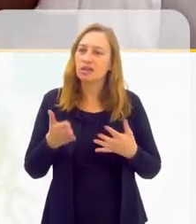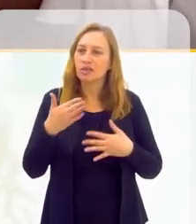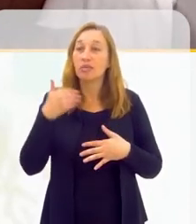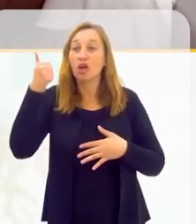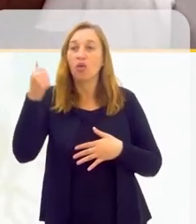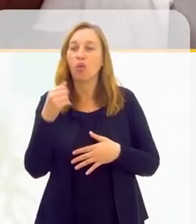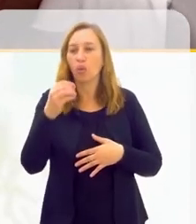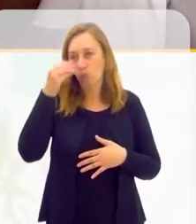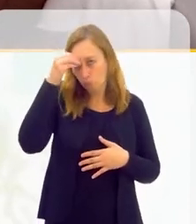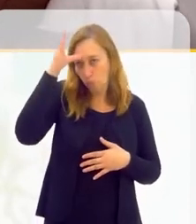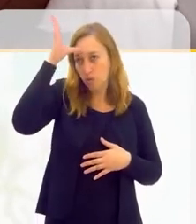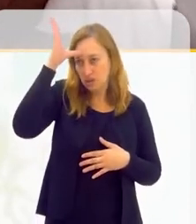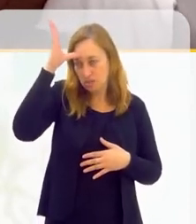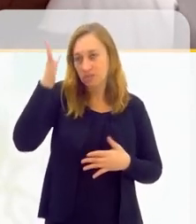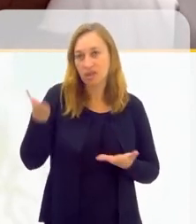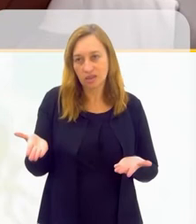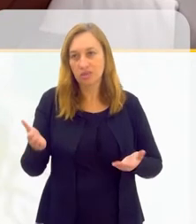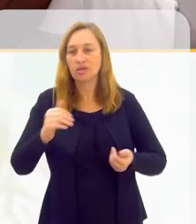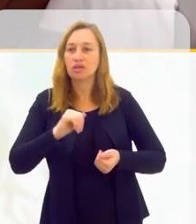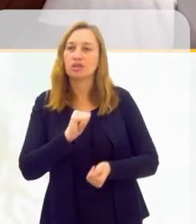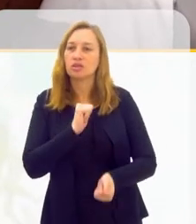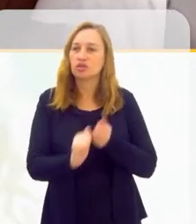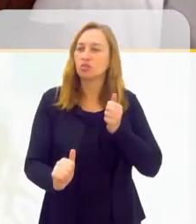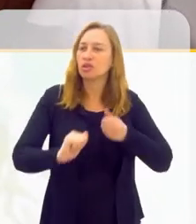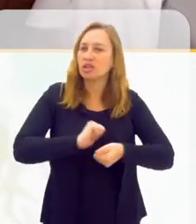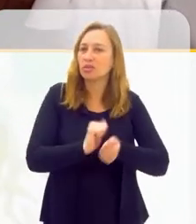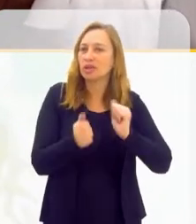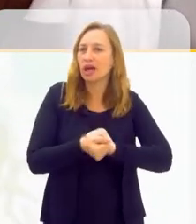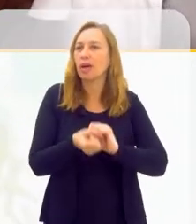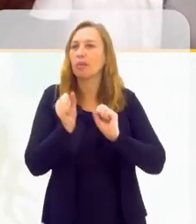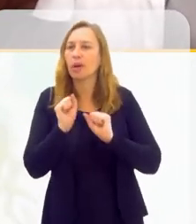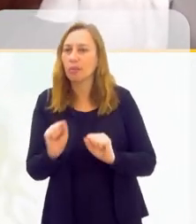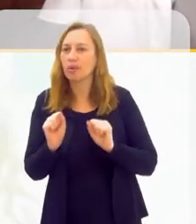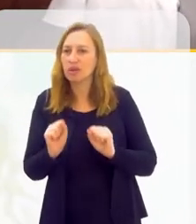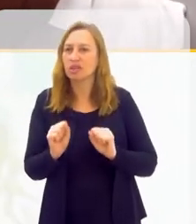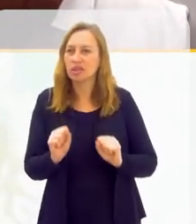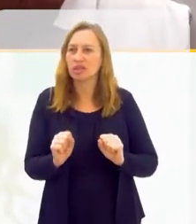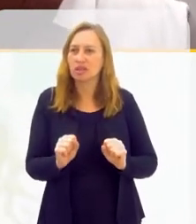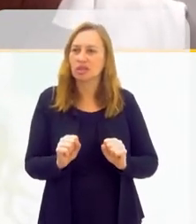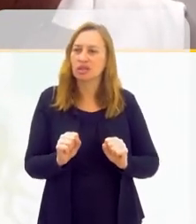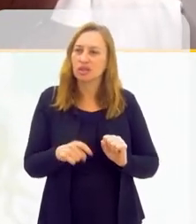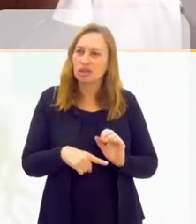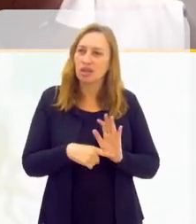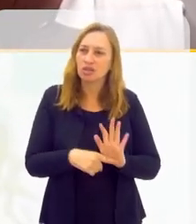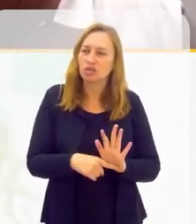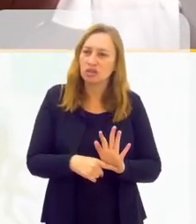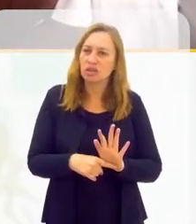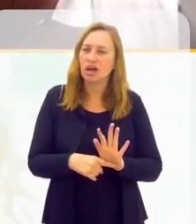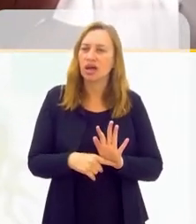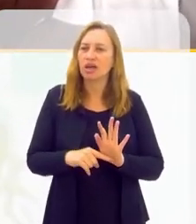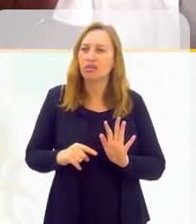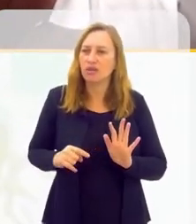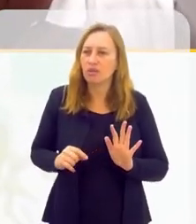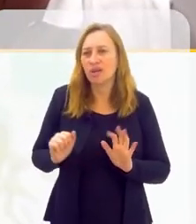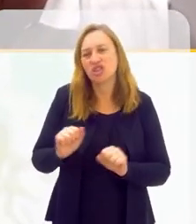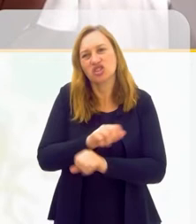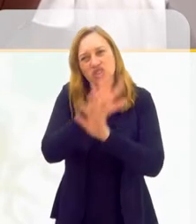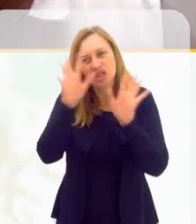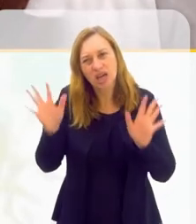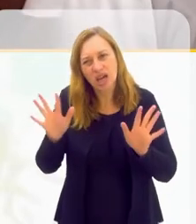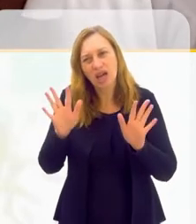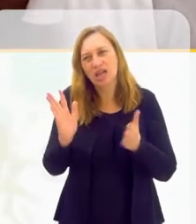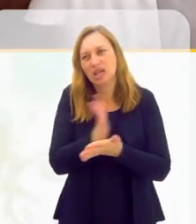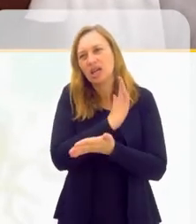queria ter maior conhecimento dentro daquilo que era o desporto adaptado para poder intervir de uma forma mais clara e com maior